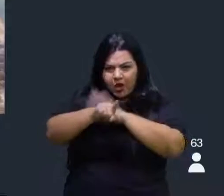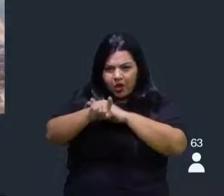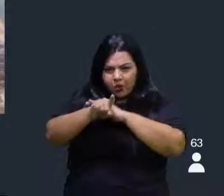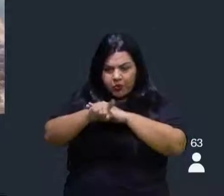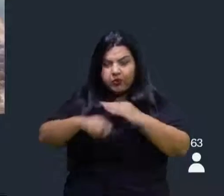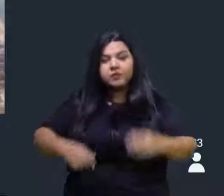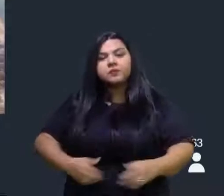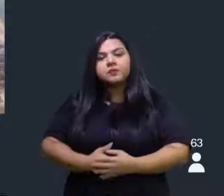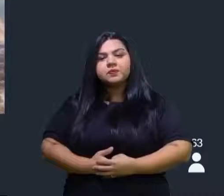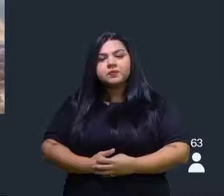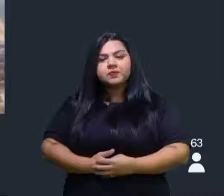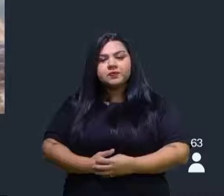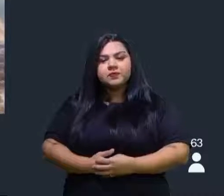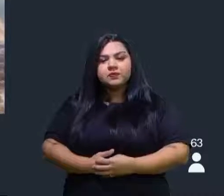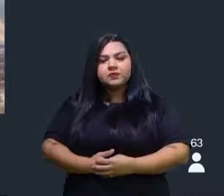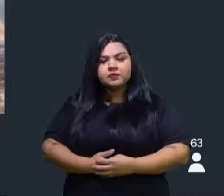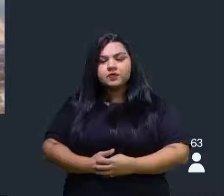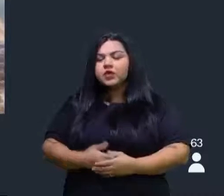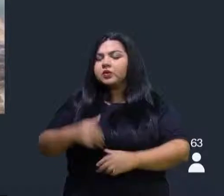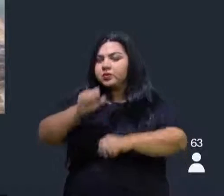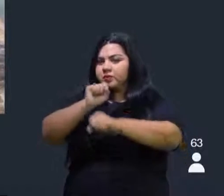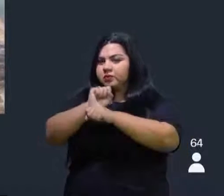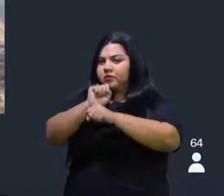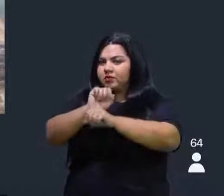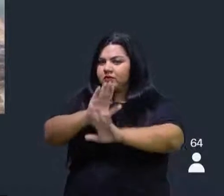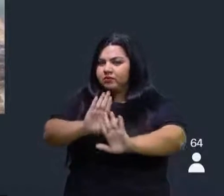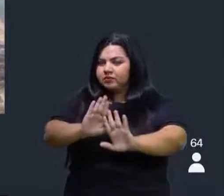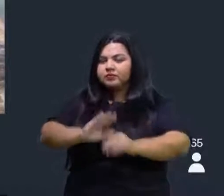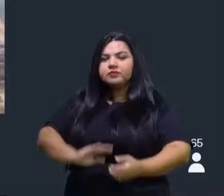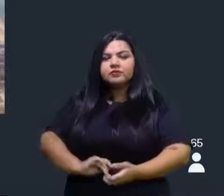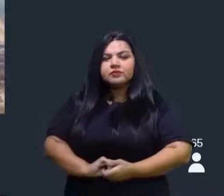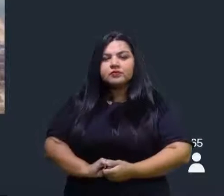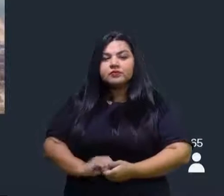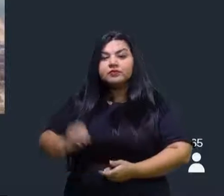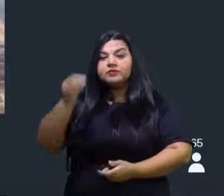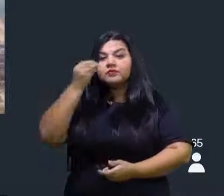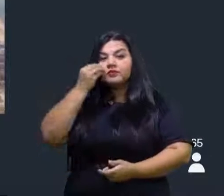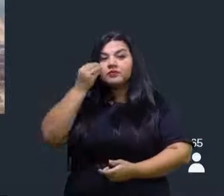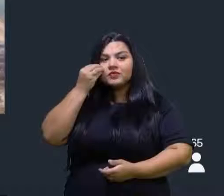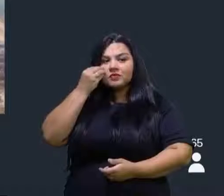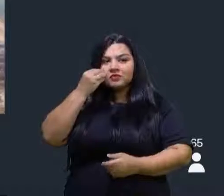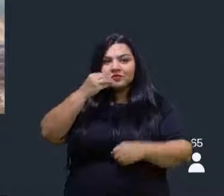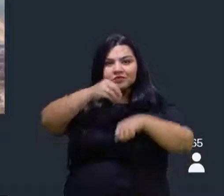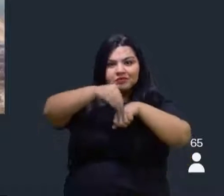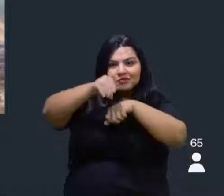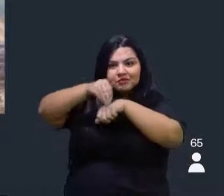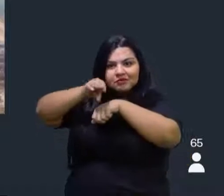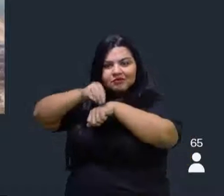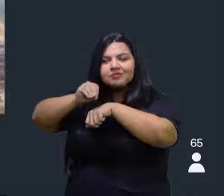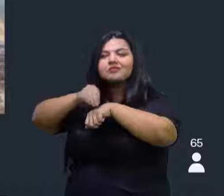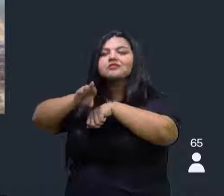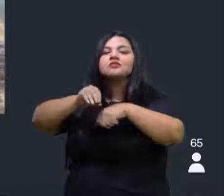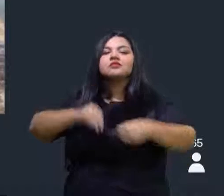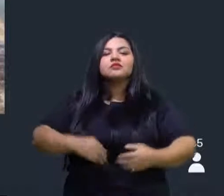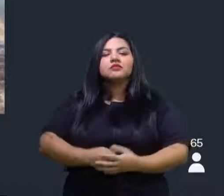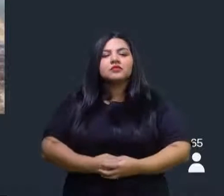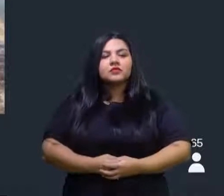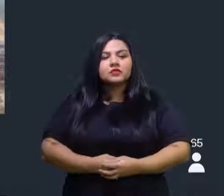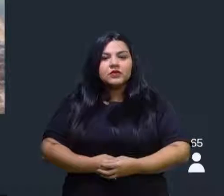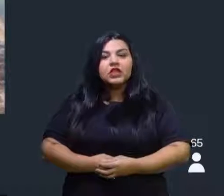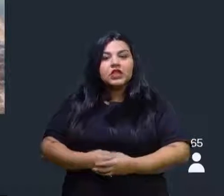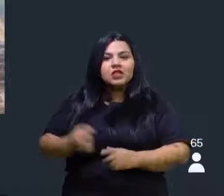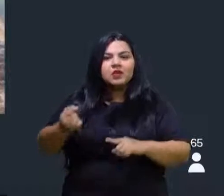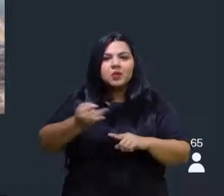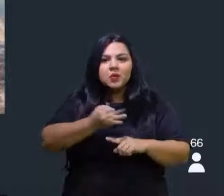completa? Só aguardando um pouquinho. Olha só, as contribuições estão aumentando. Estou vendo ali na tela a